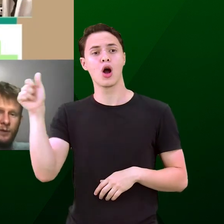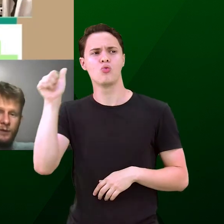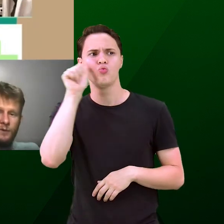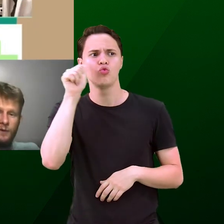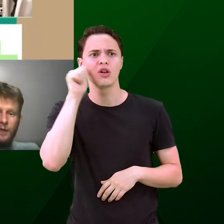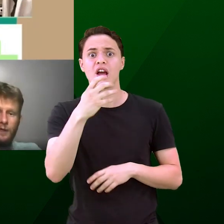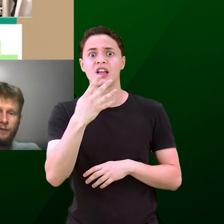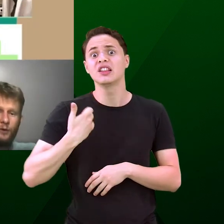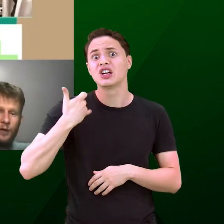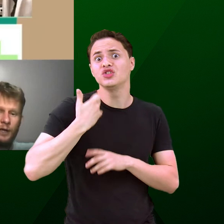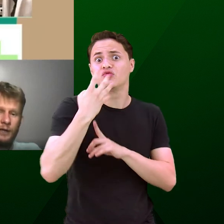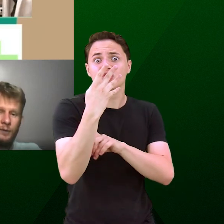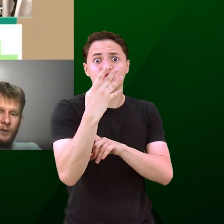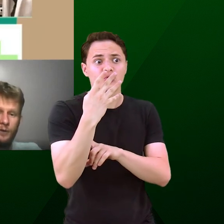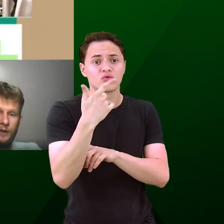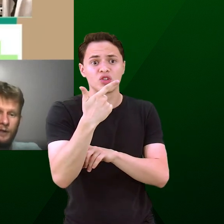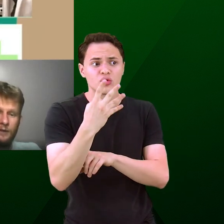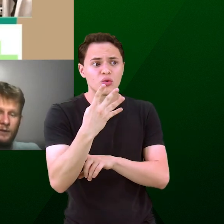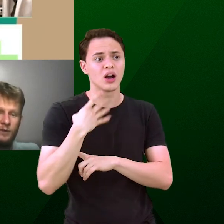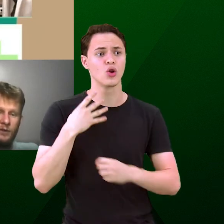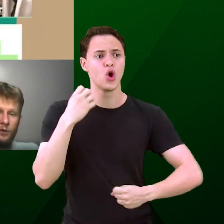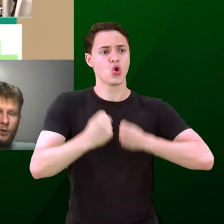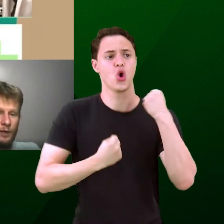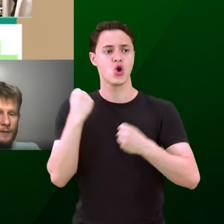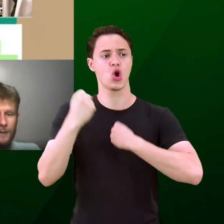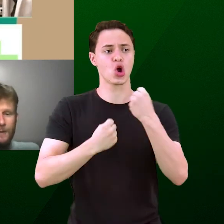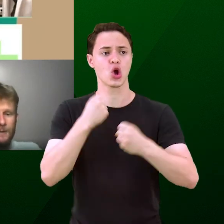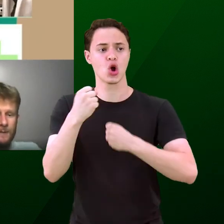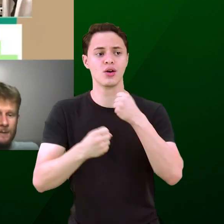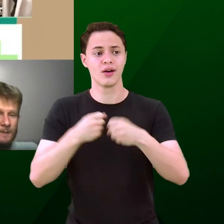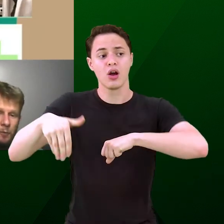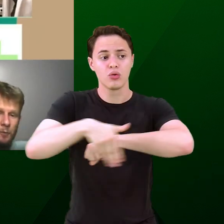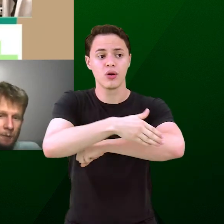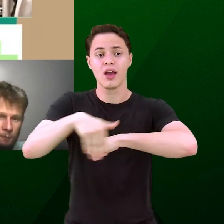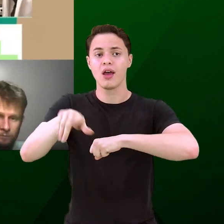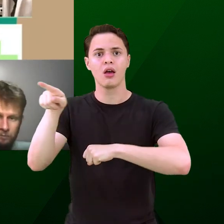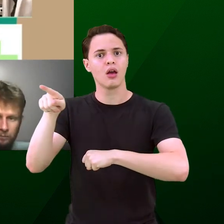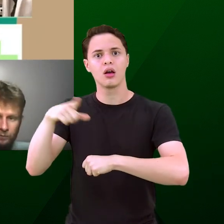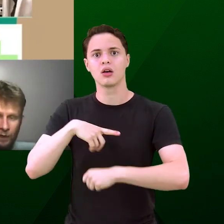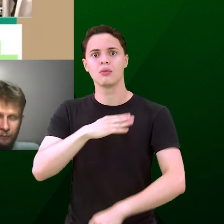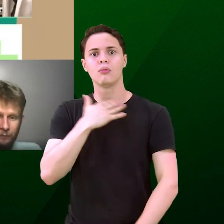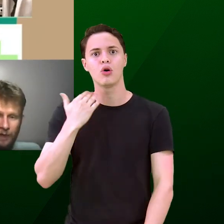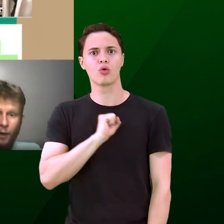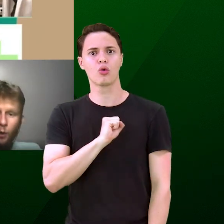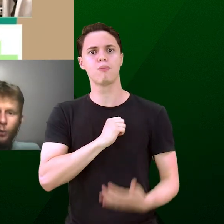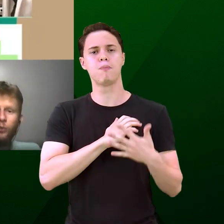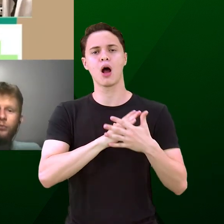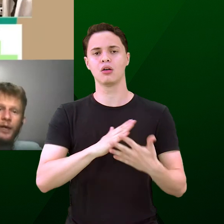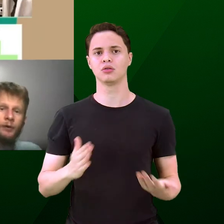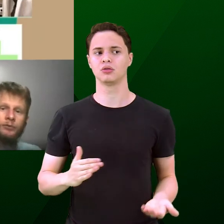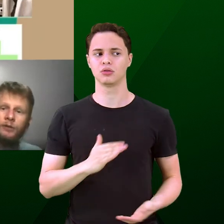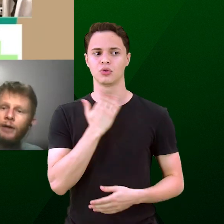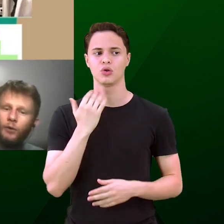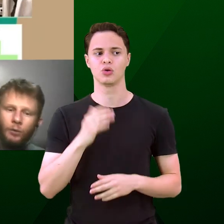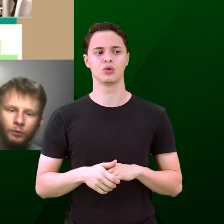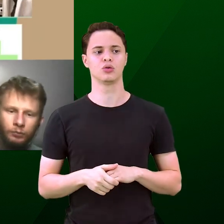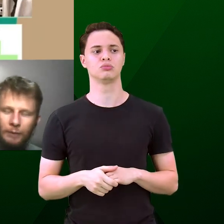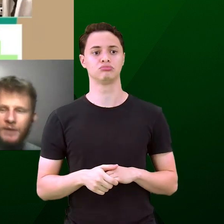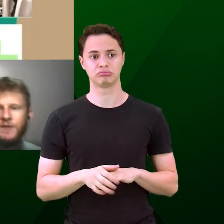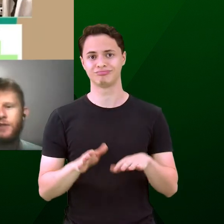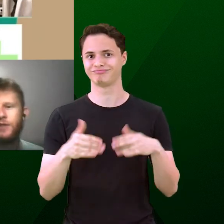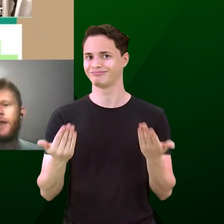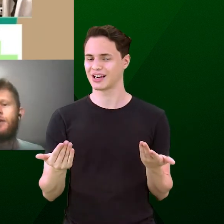aqui. Então, se manter hidratado é fundamental aí. Claro que tu não vai tomar 1 litro de água numa pegada ali depois de 10 minutos de